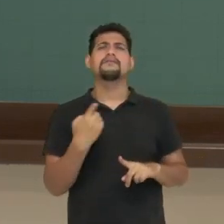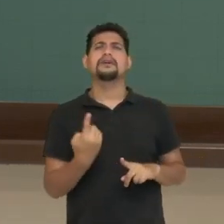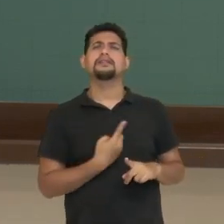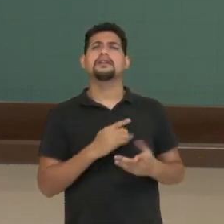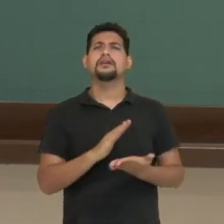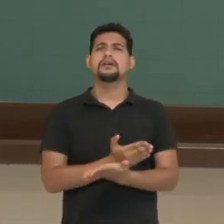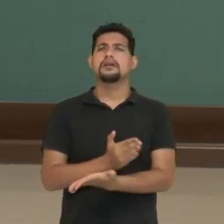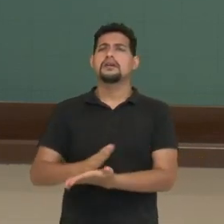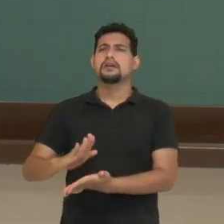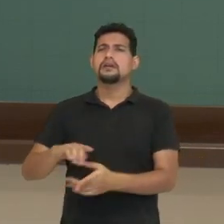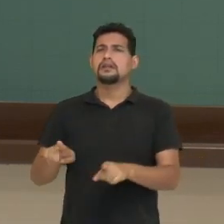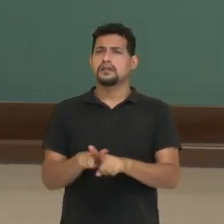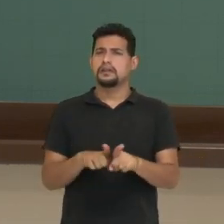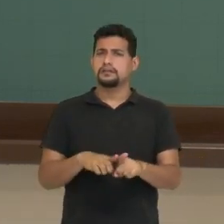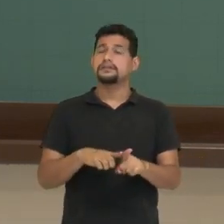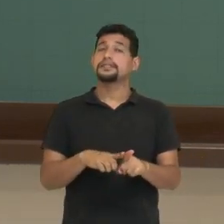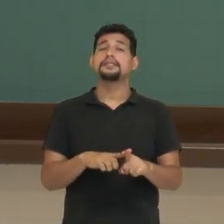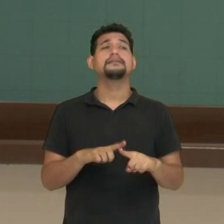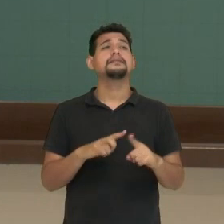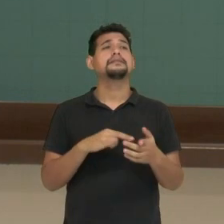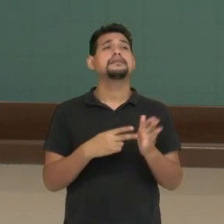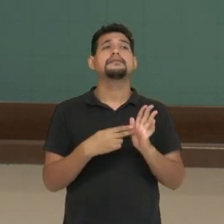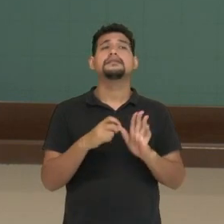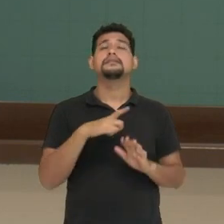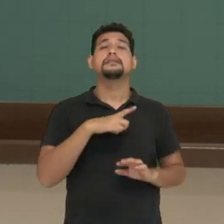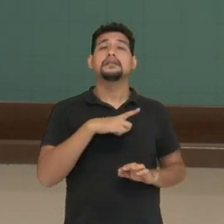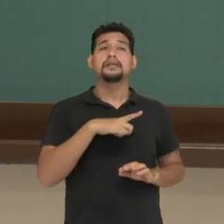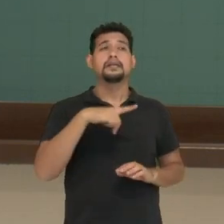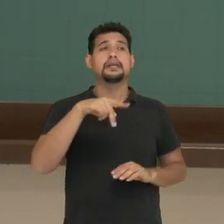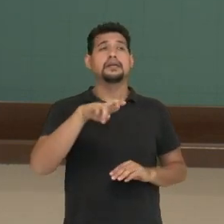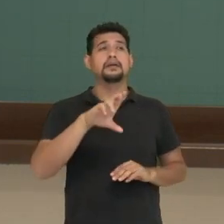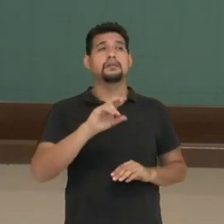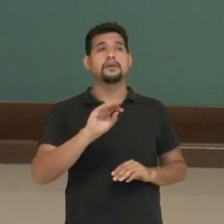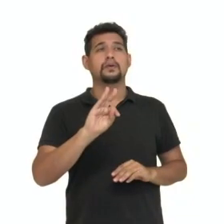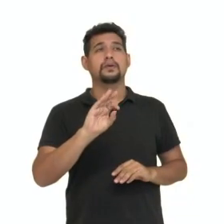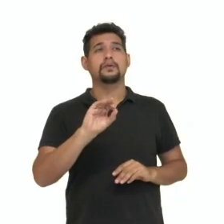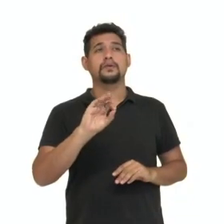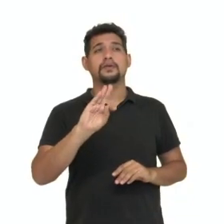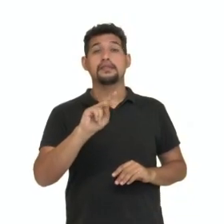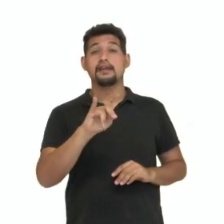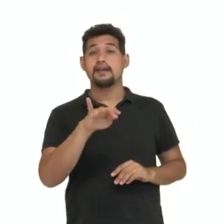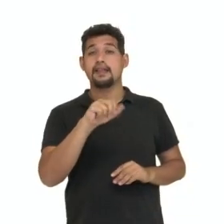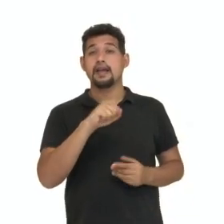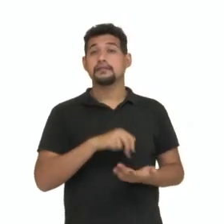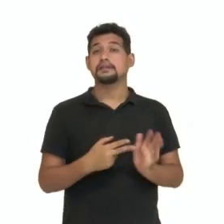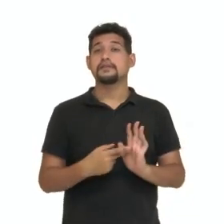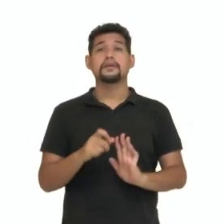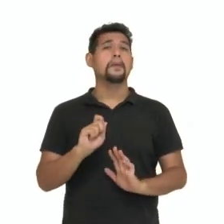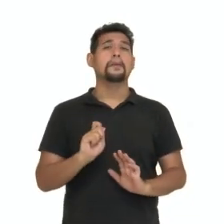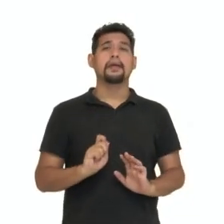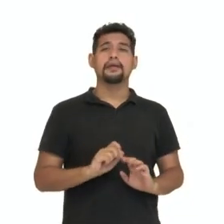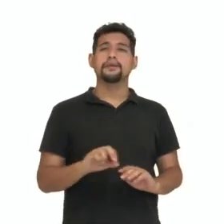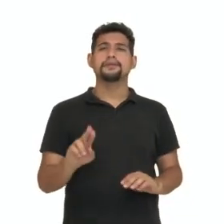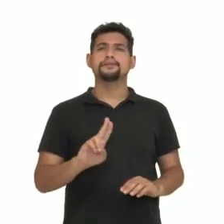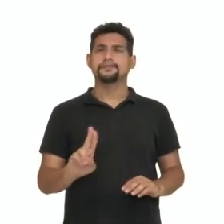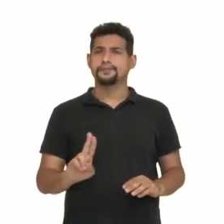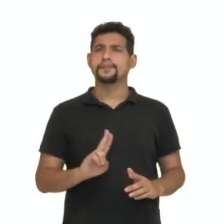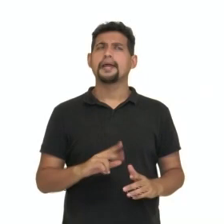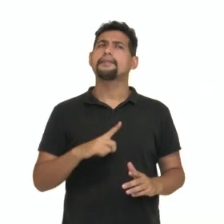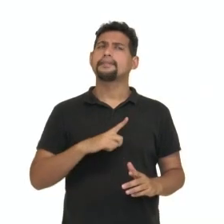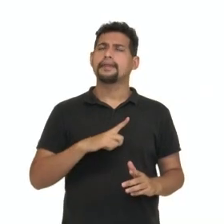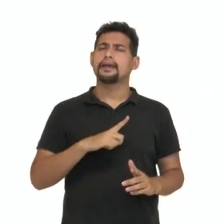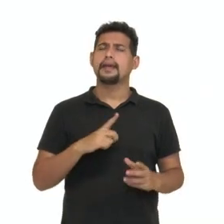em subclasses, tá? Então a gente vai ter a prototéria e a téria, que são aqueles, por exemplo, né, que